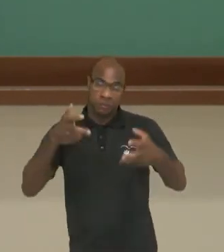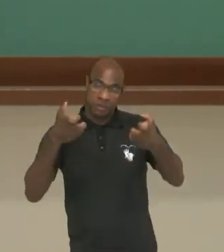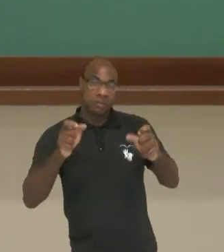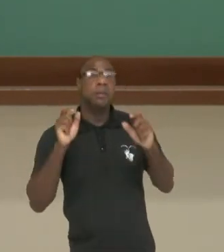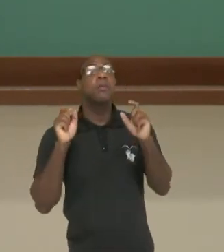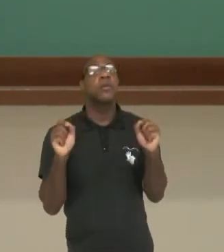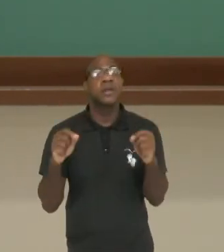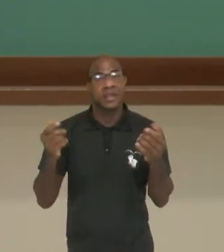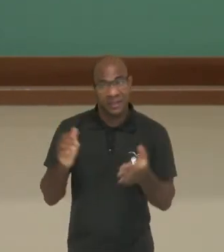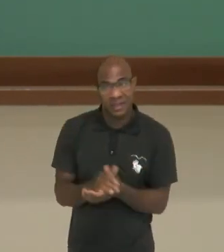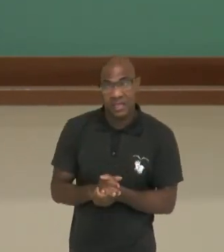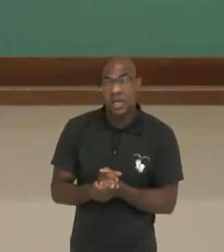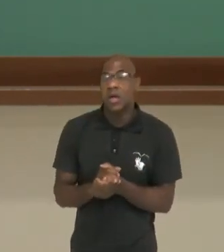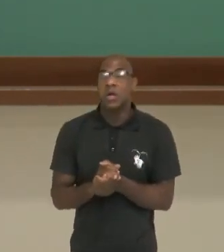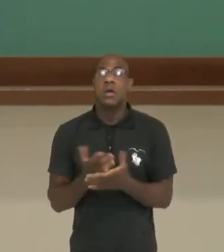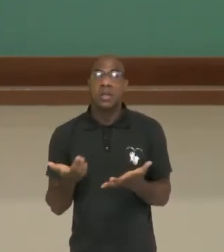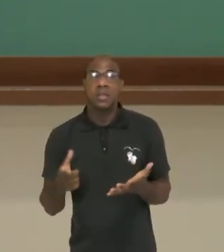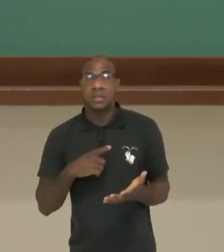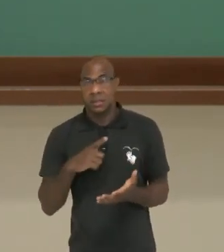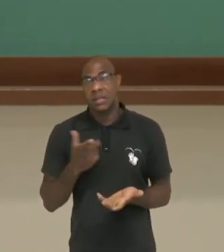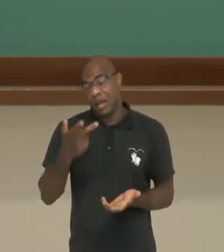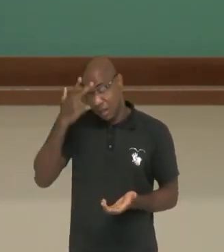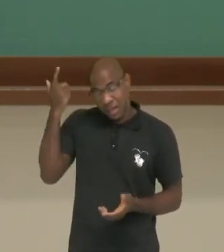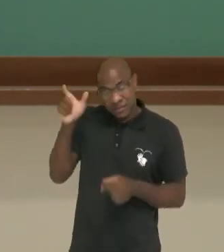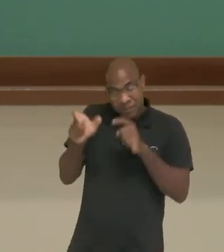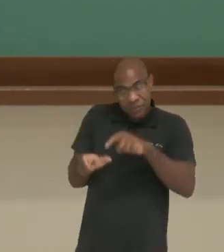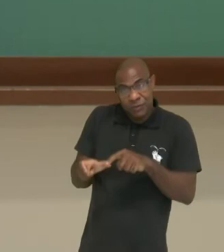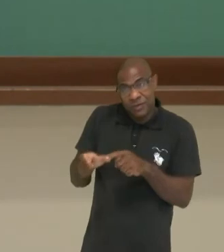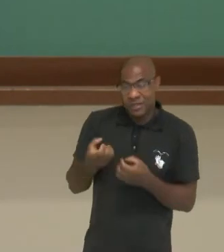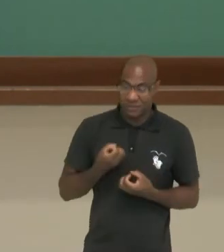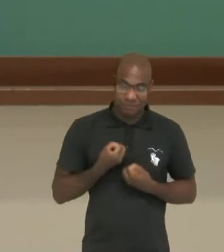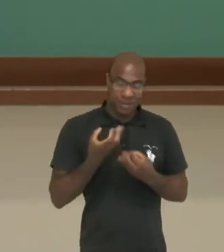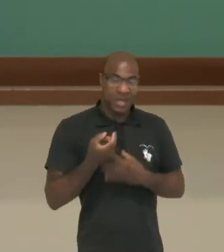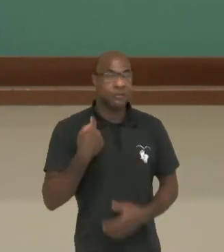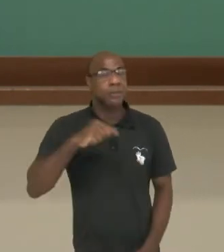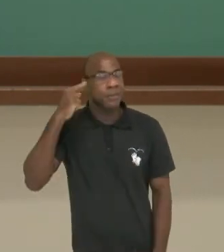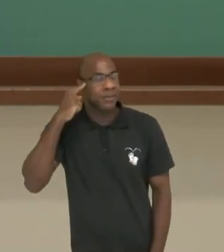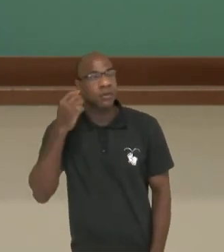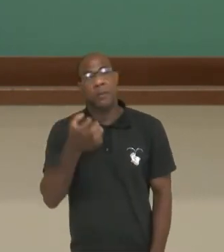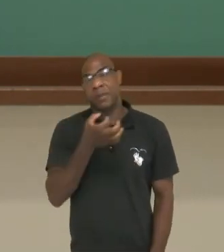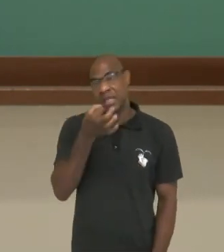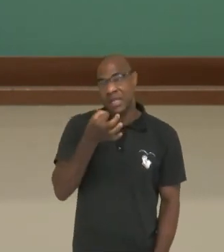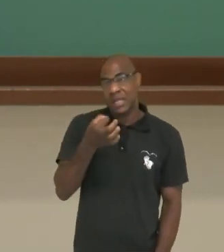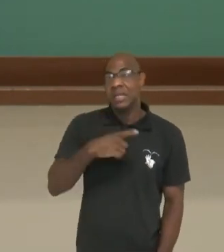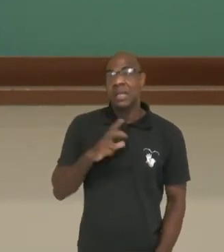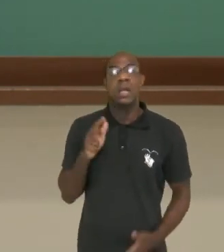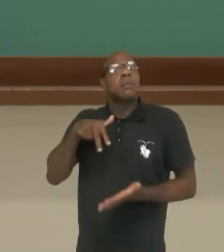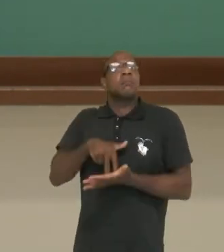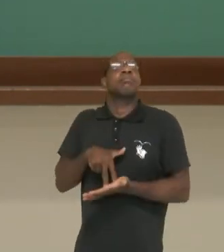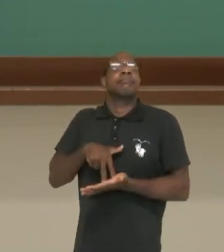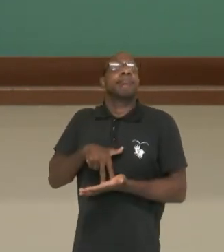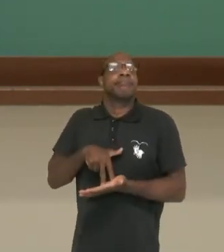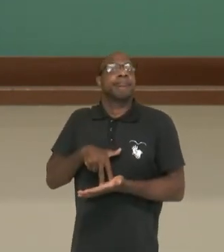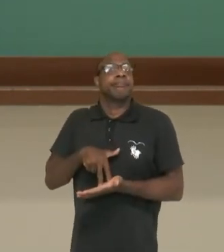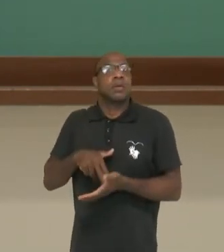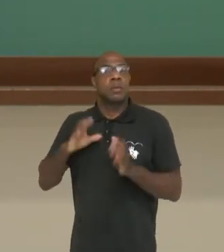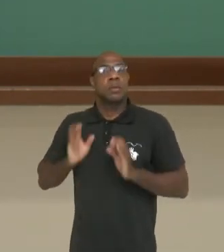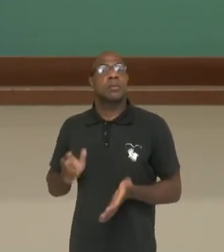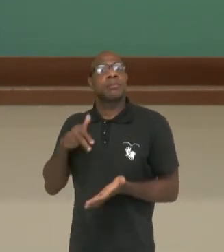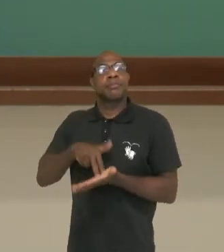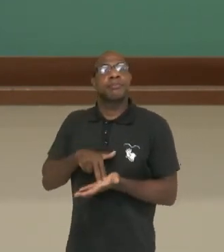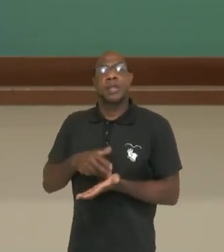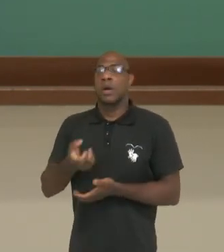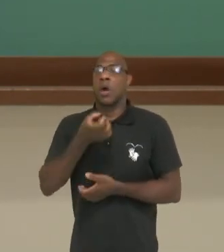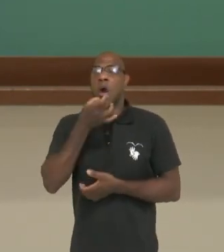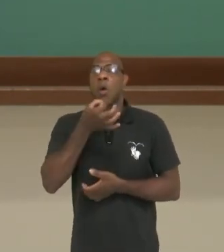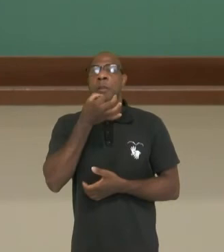que no momento em que a pessoa expressa o que pensa, expressa a sua opinião, ela está o quê? Se posicionando. Então, posicionar-se a respeito